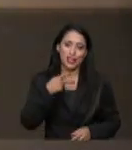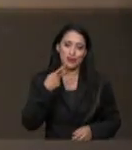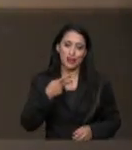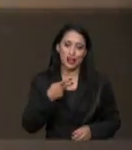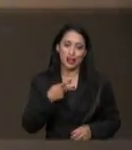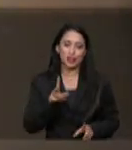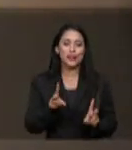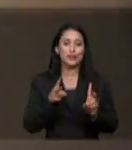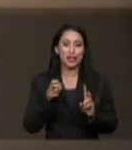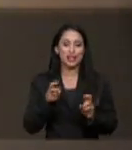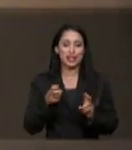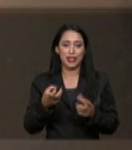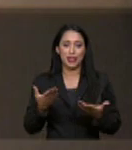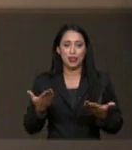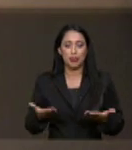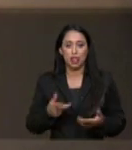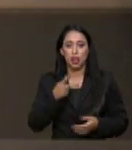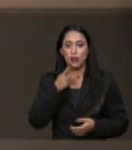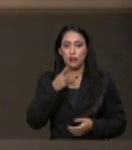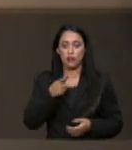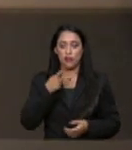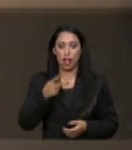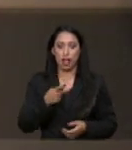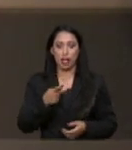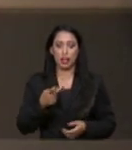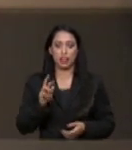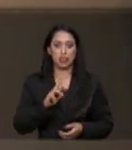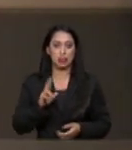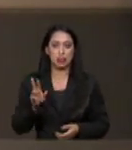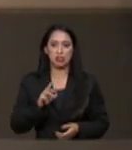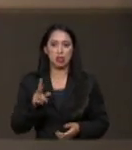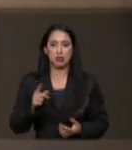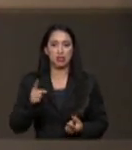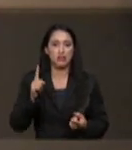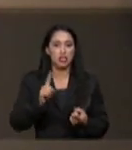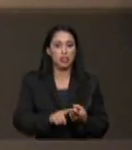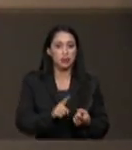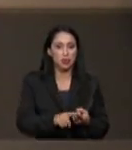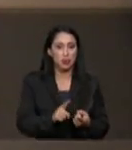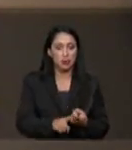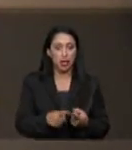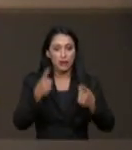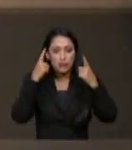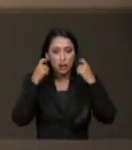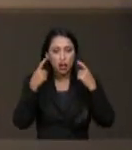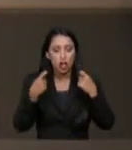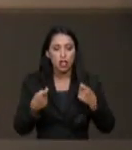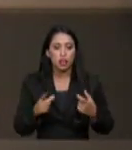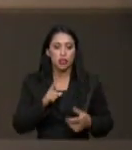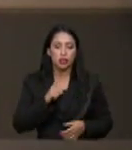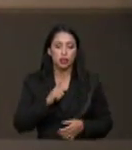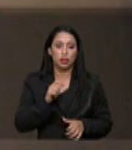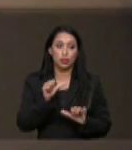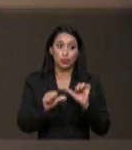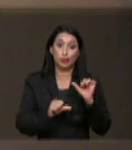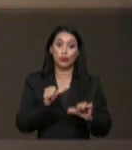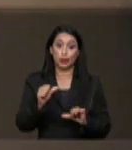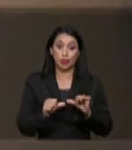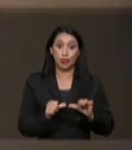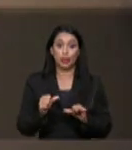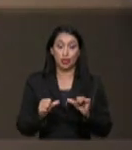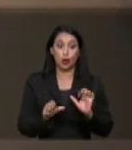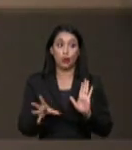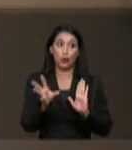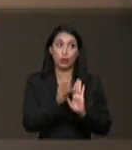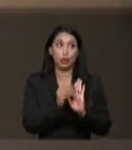a mera negativa nominal de que esteja fazendo ameaças ou exortando violências não possui o condão de alterar a essência